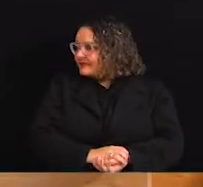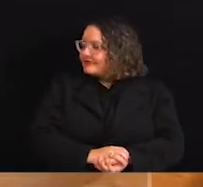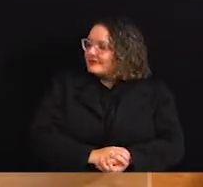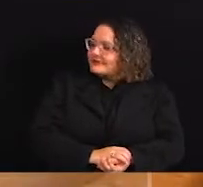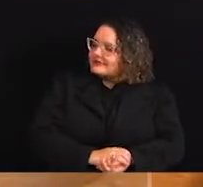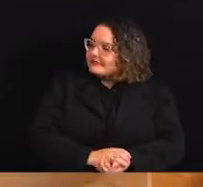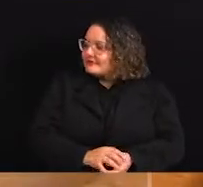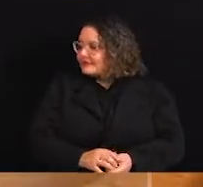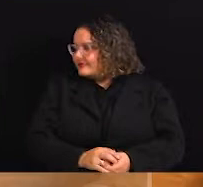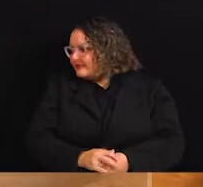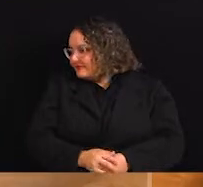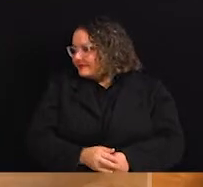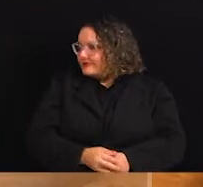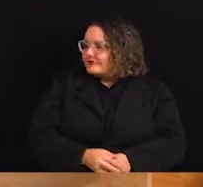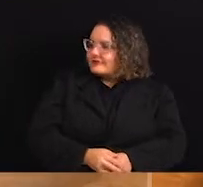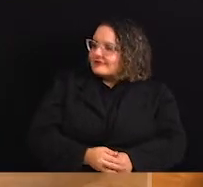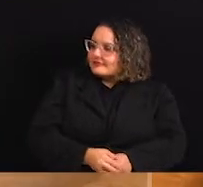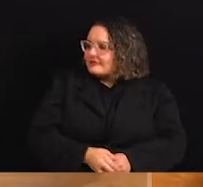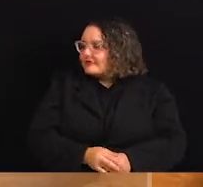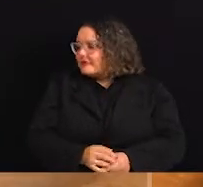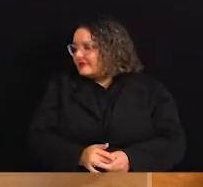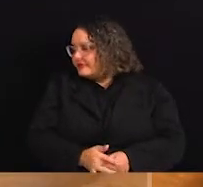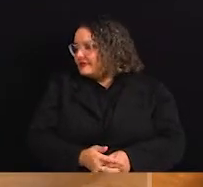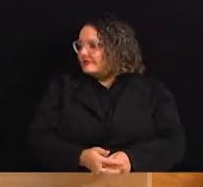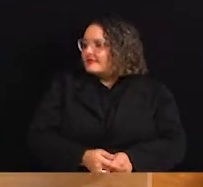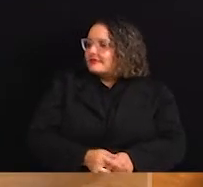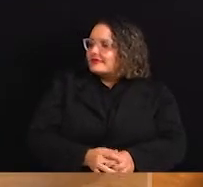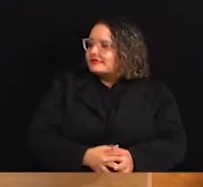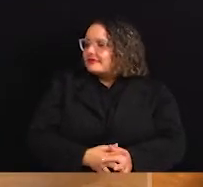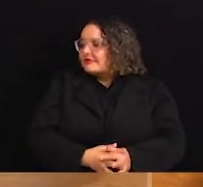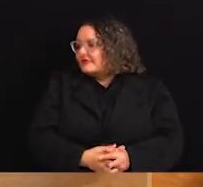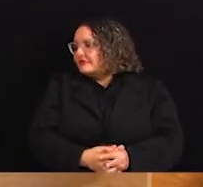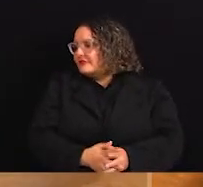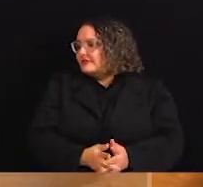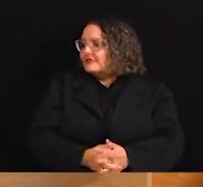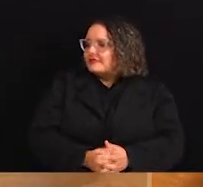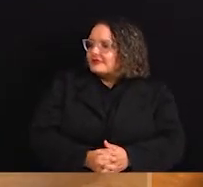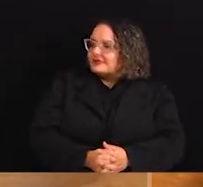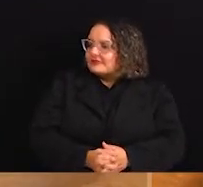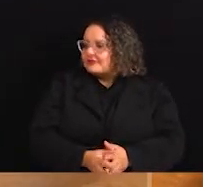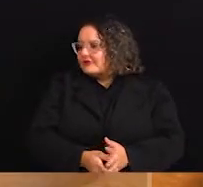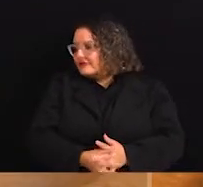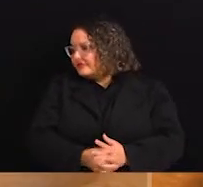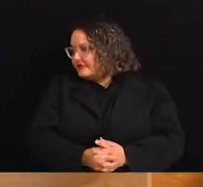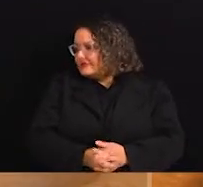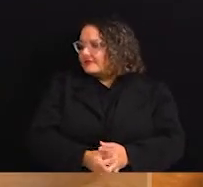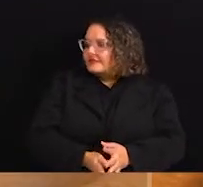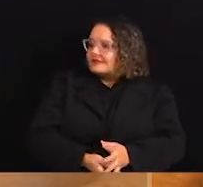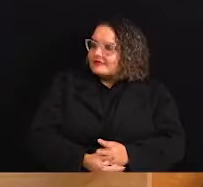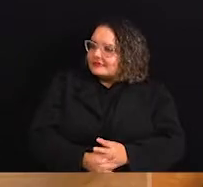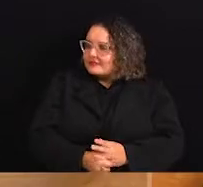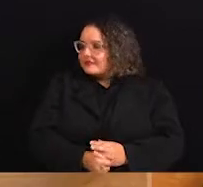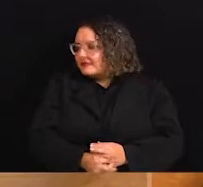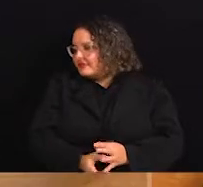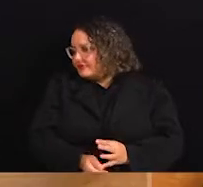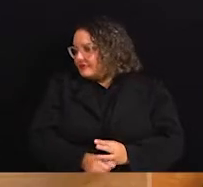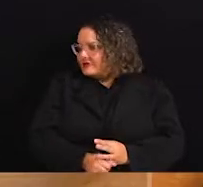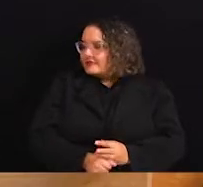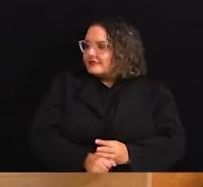Anote aí, 700 gramas de filé de frango cortado em tiras. E o tempero é a gosto.